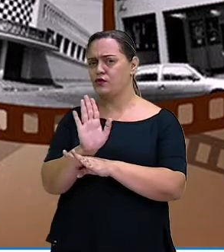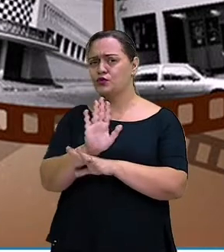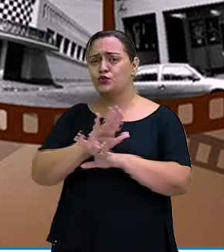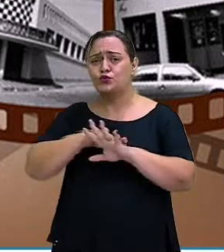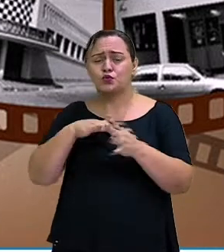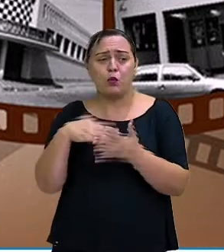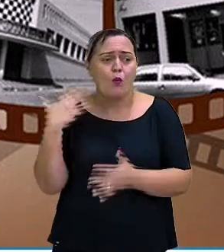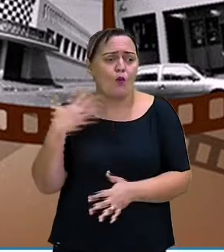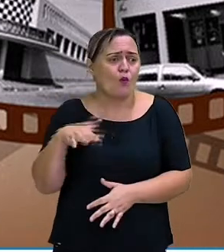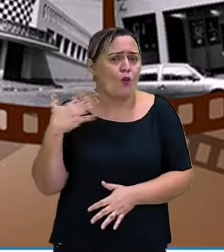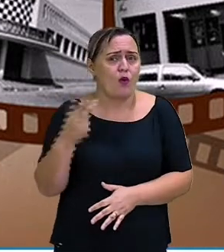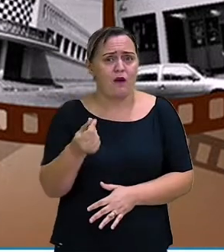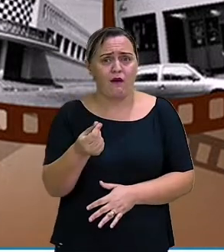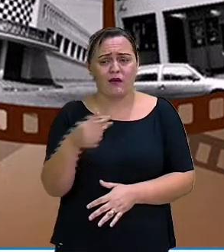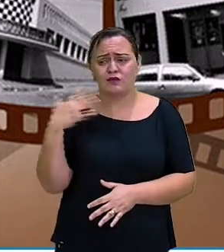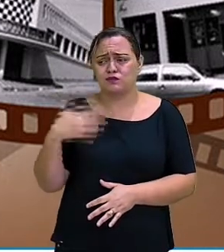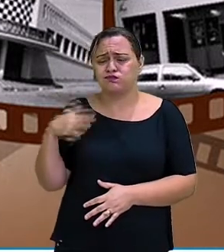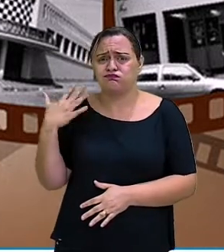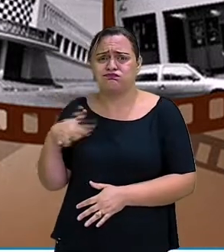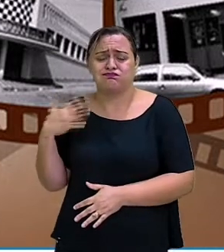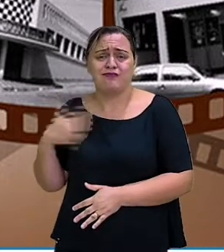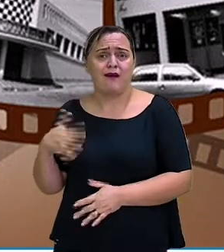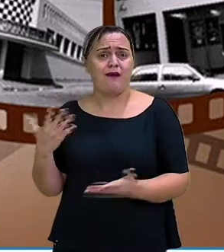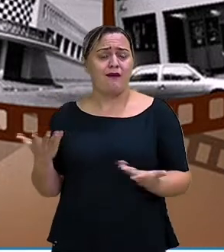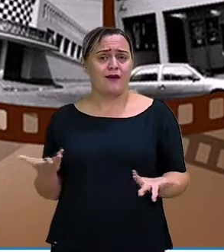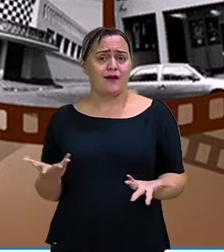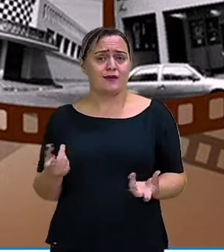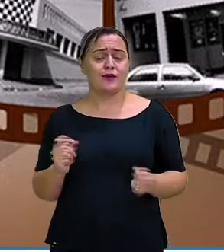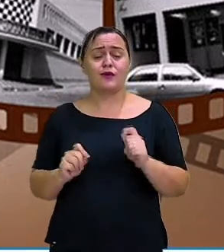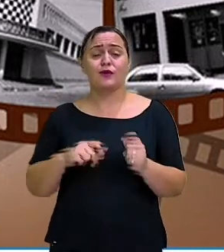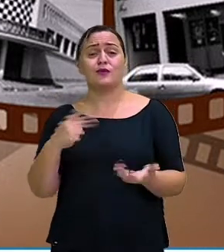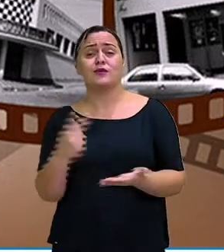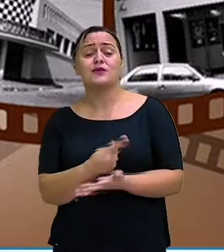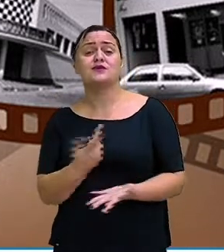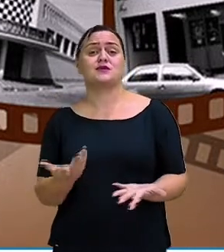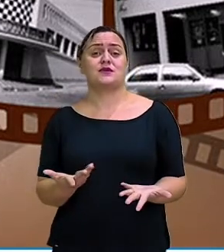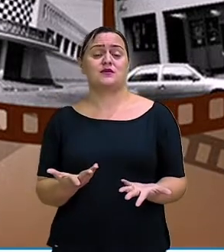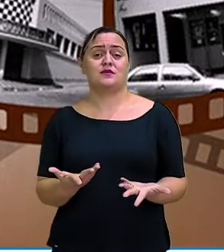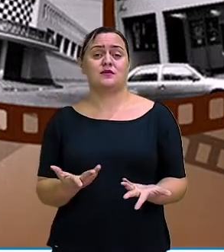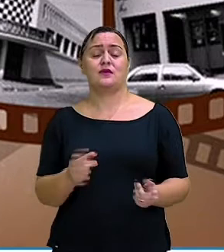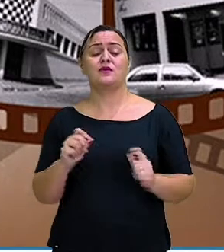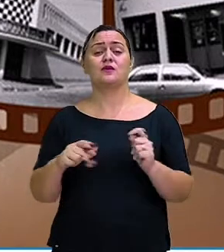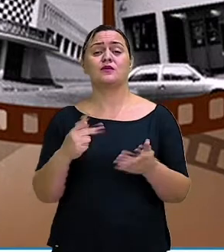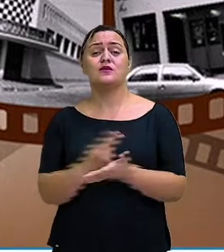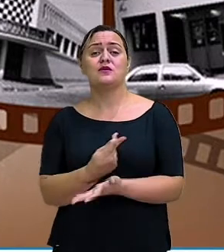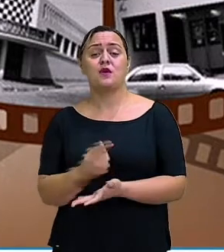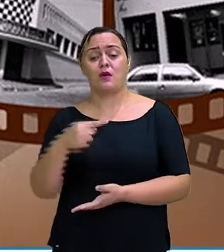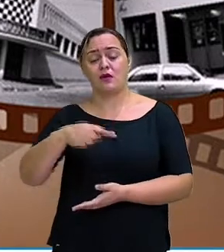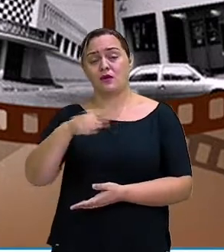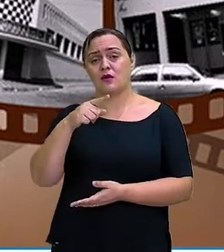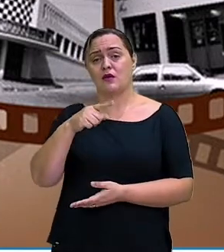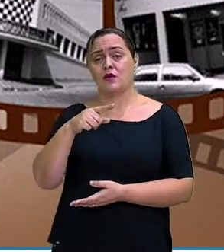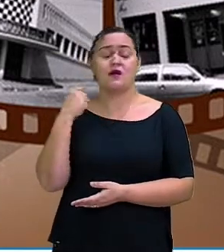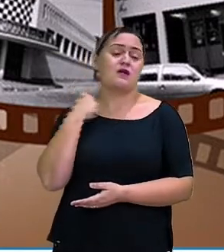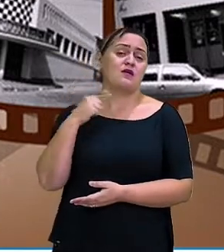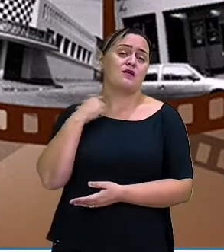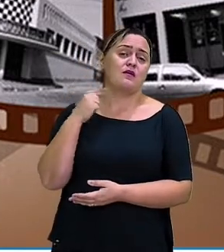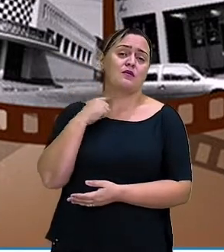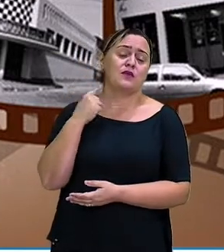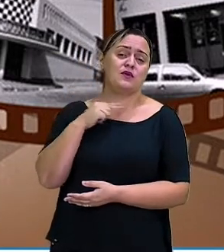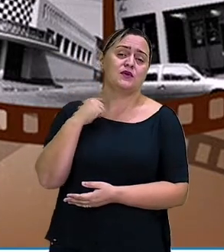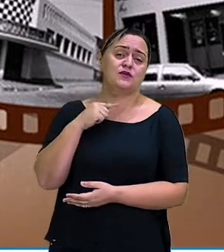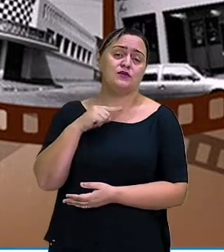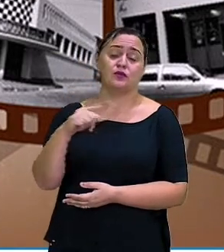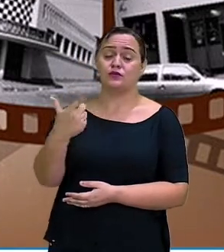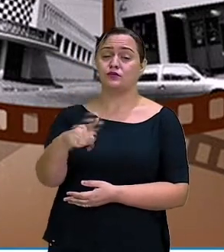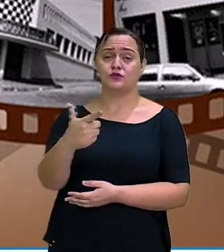tornava muito caro. E aí, o que aconteceu? Os cineastas brasileiros, os cineastas mineiros, ficaram sem